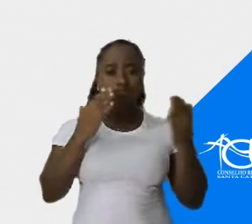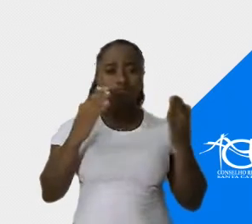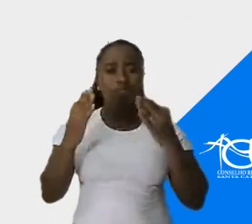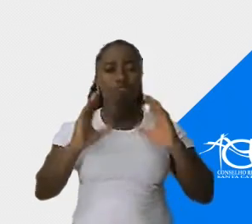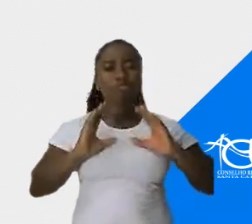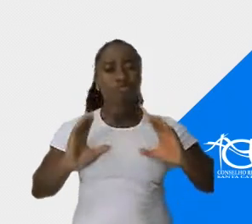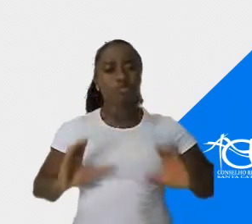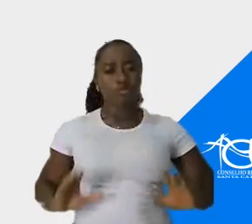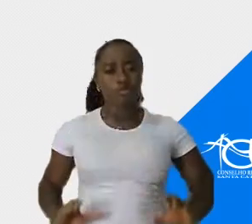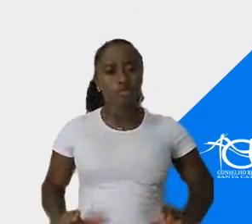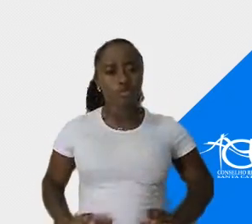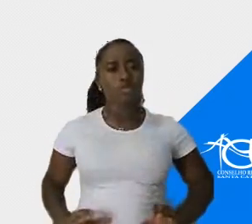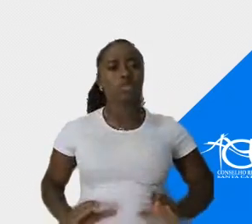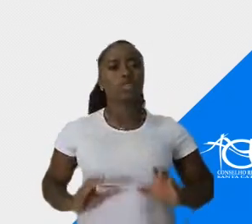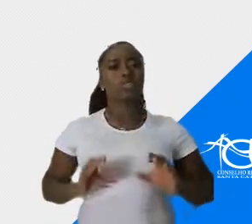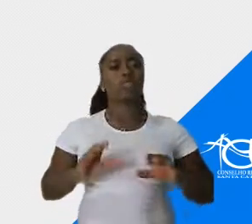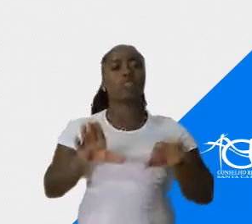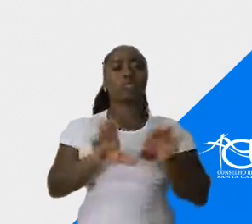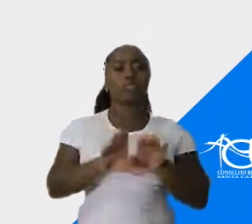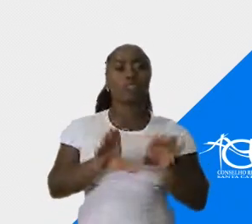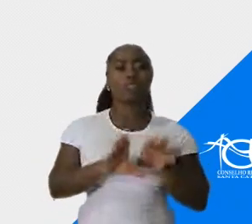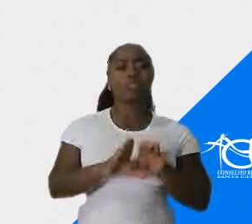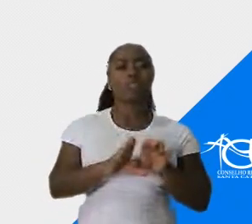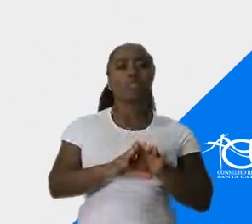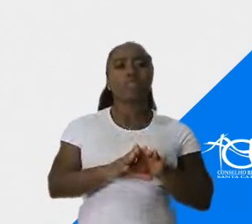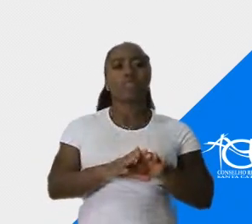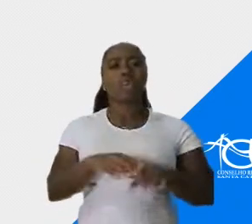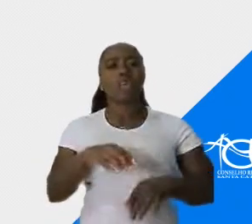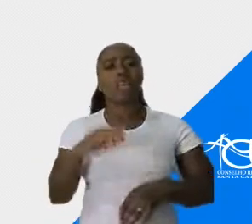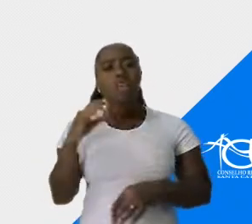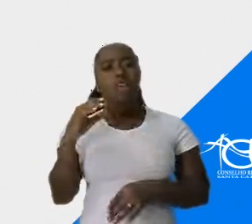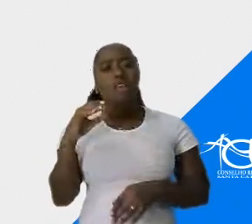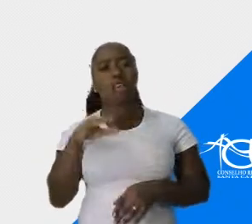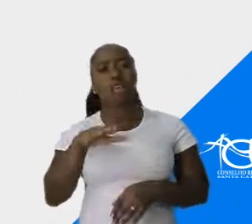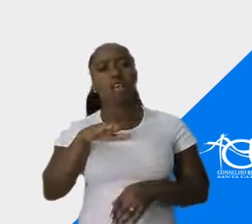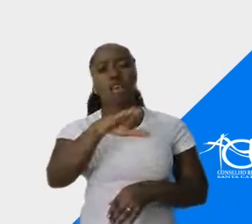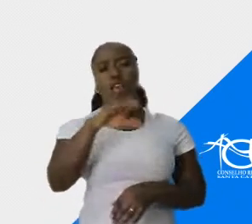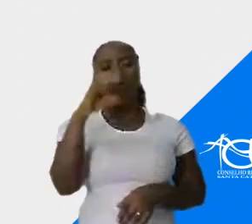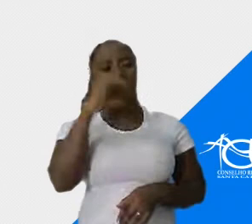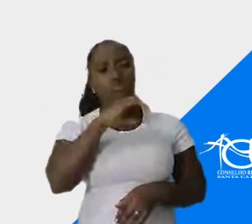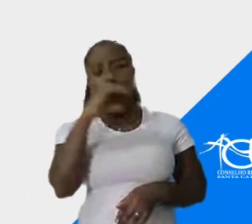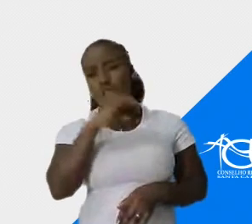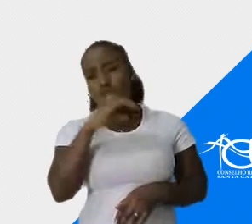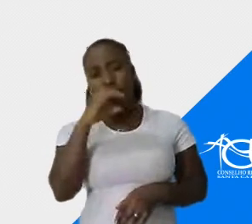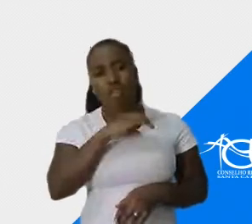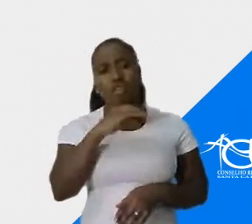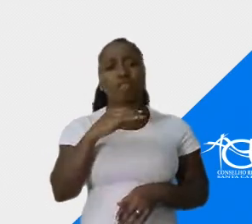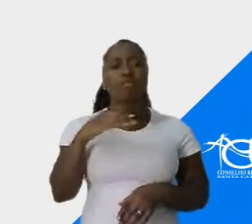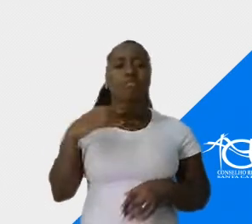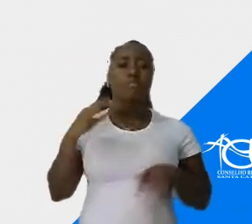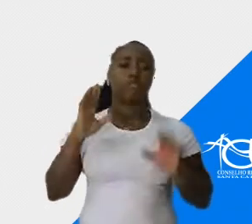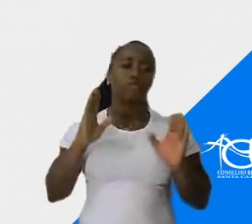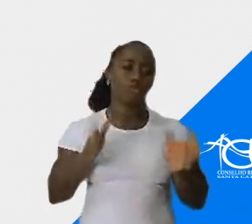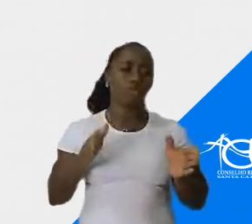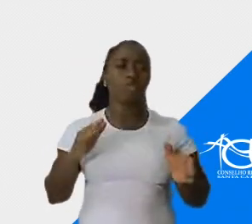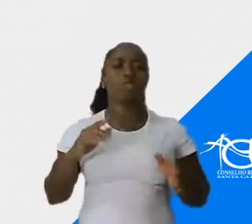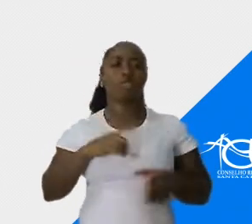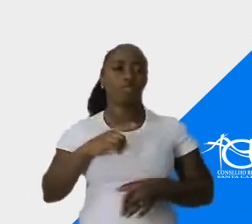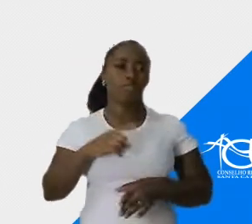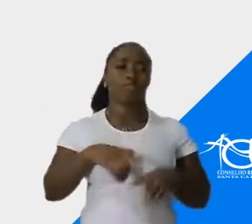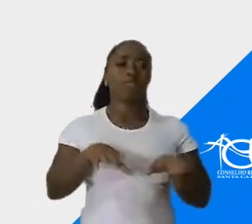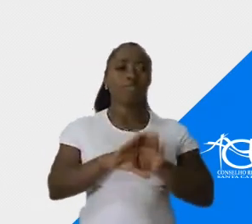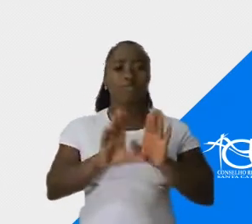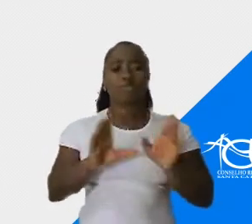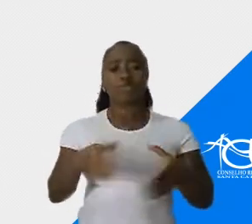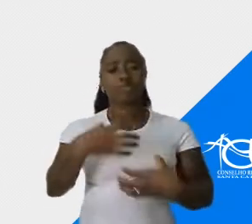excesso de velocidade, aquilo que os norte-americanos chamam de sensation seeking, né, a busca de sensações, né,